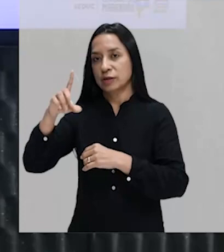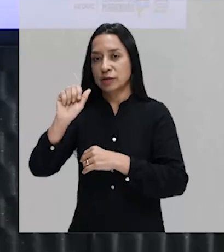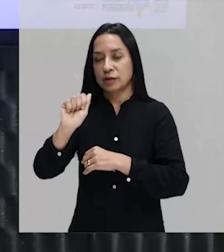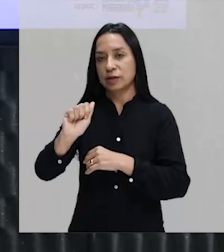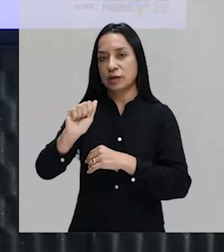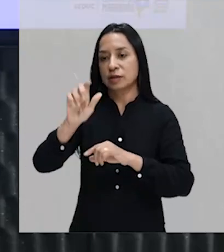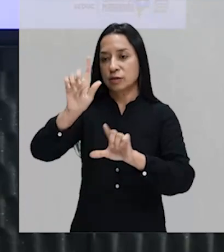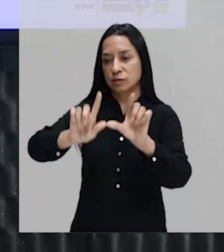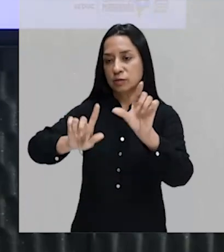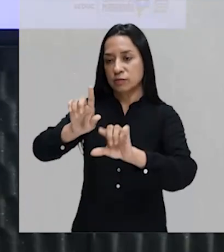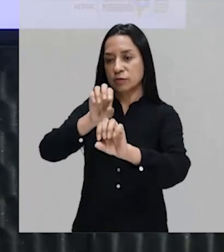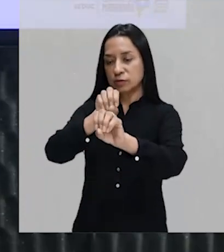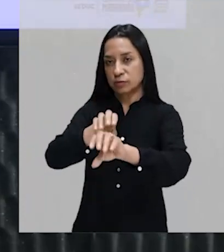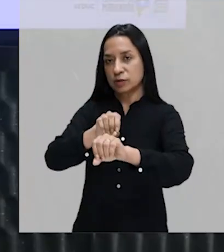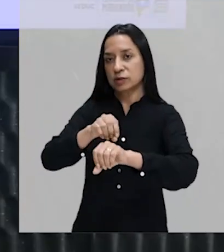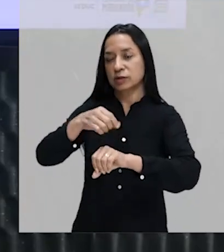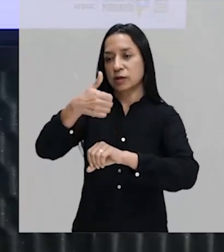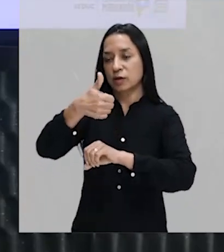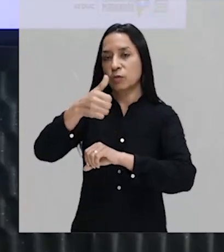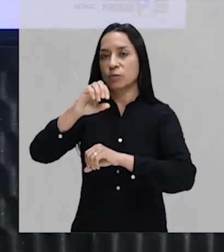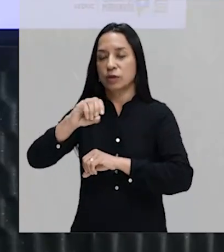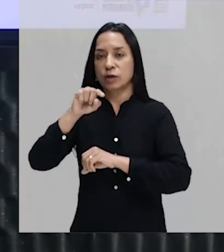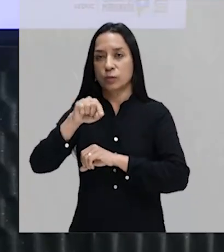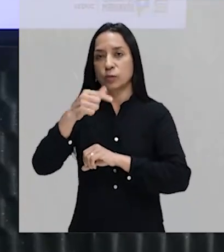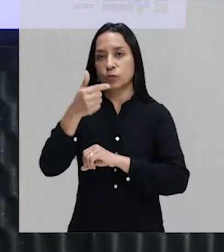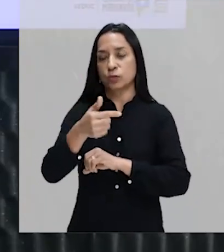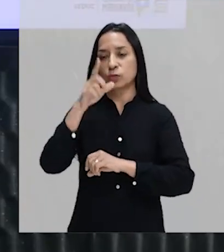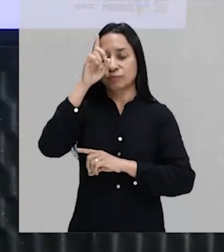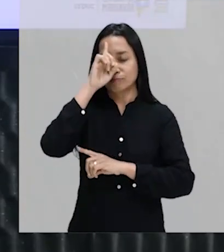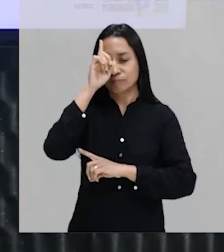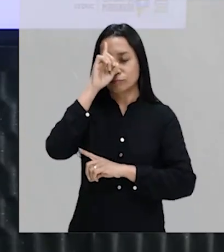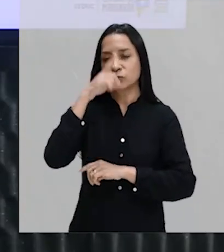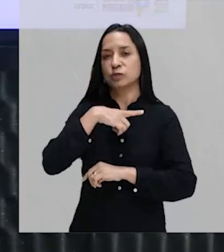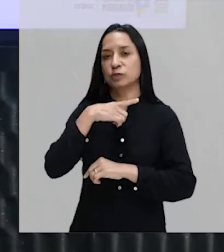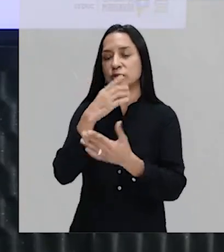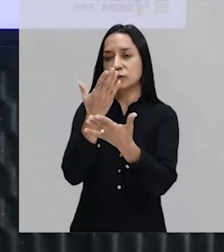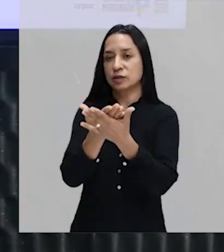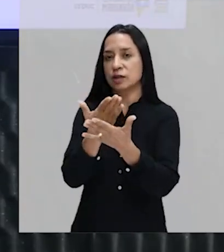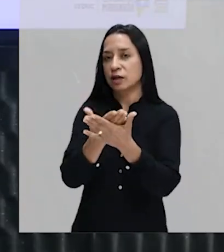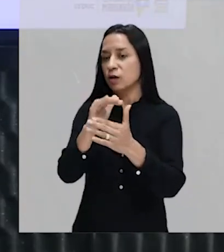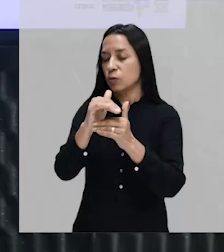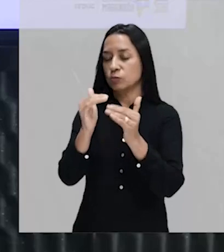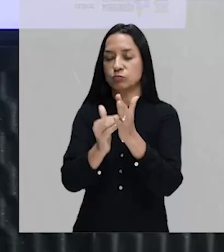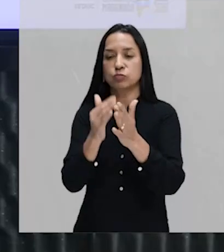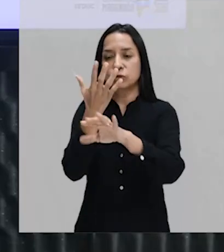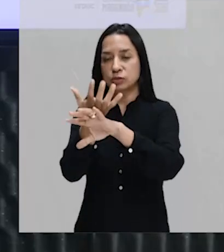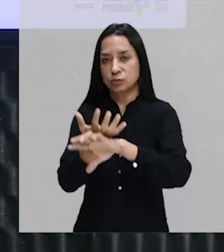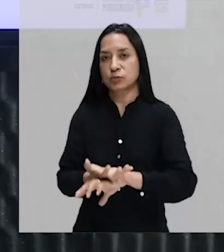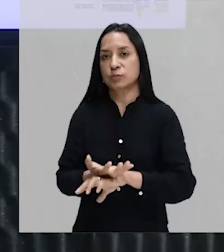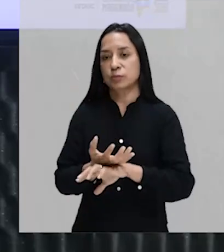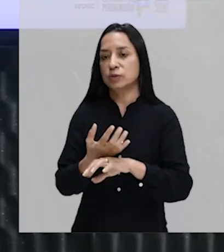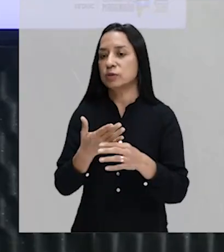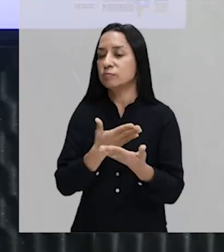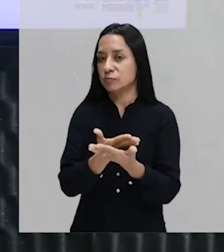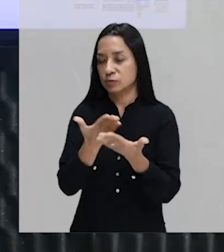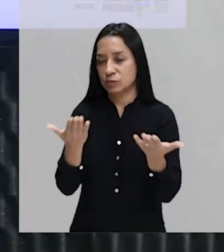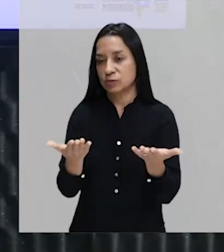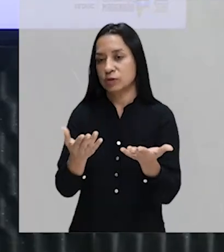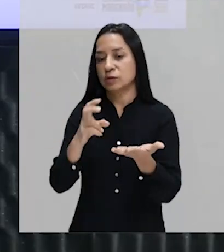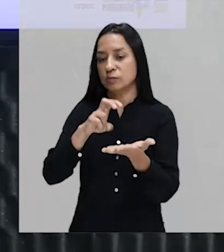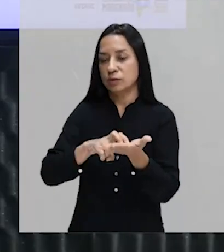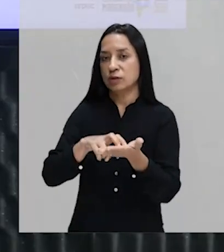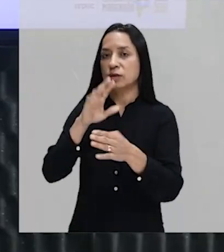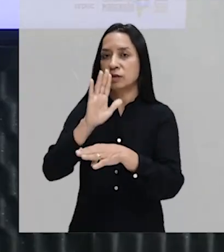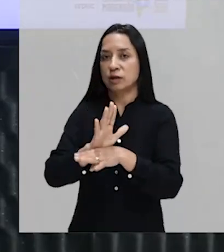canal 10.2. Todo dia nós temos aulas de todas as disciplinas para vocês, manhã, tarde,